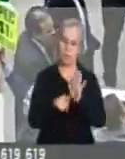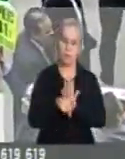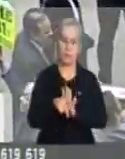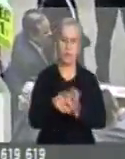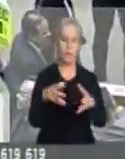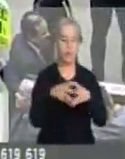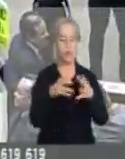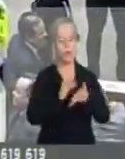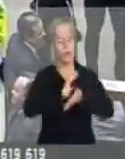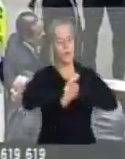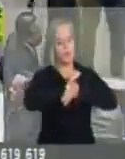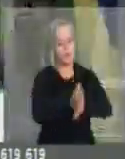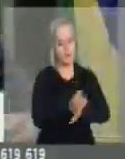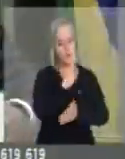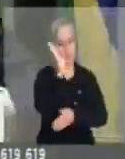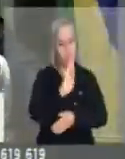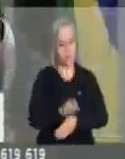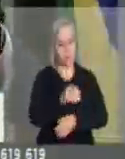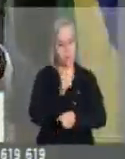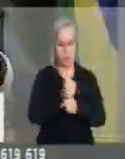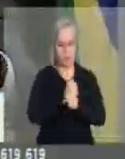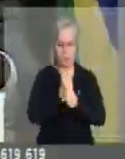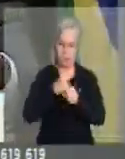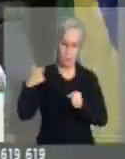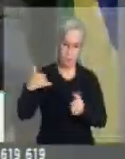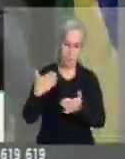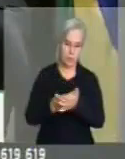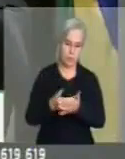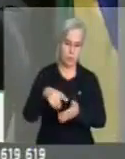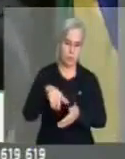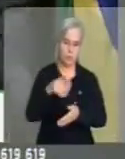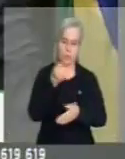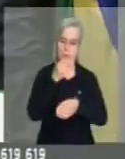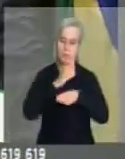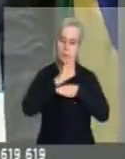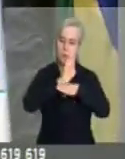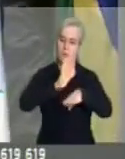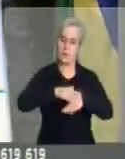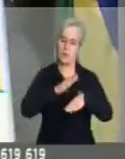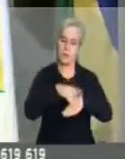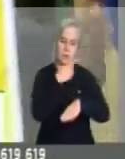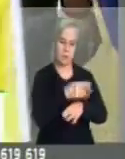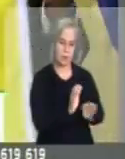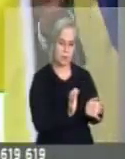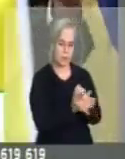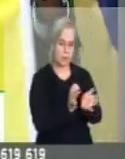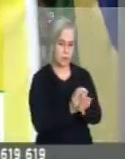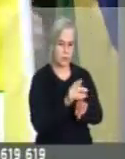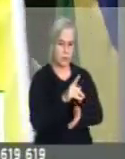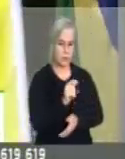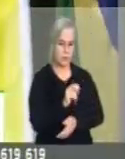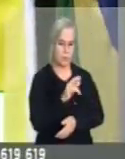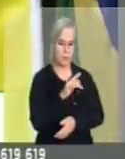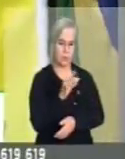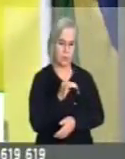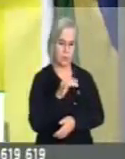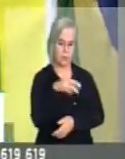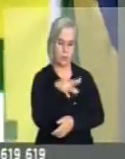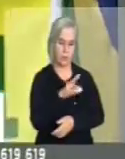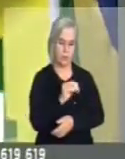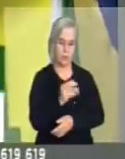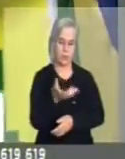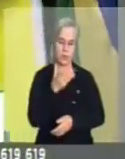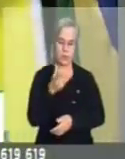enterraram o Brasil nos últimos momentos, escolhendo as benesses em favor do seu partido. Governo dos banqueiros. Em favor de se manter no